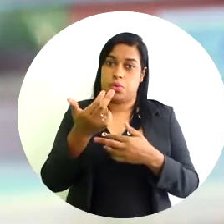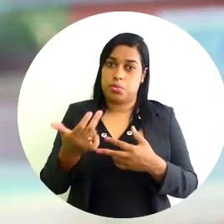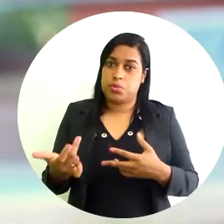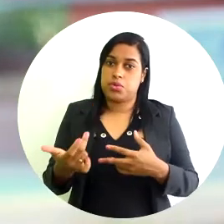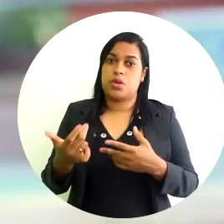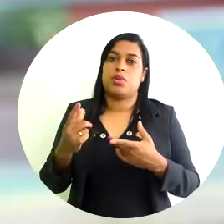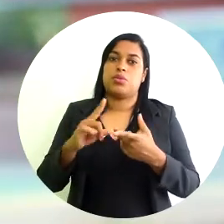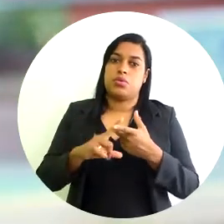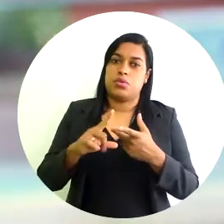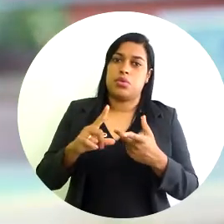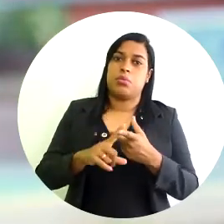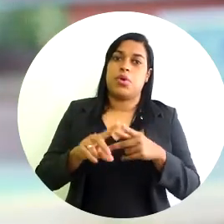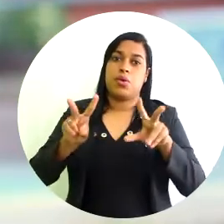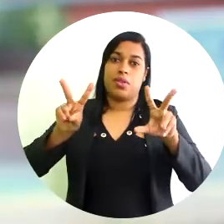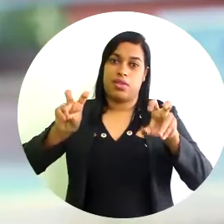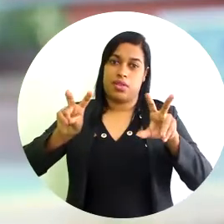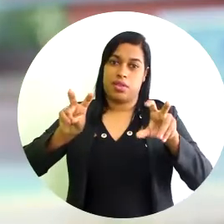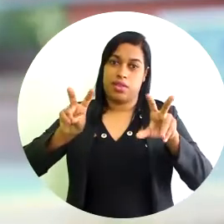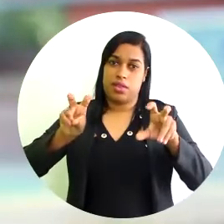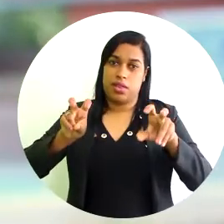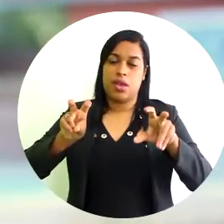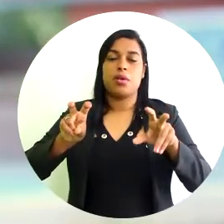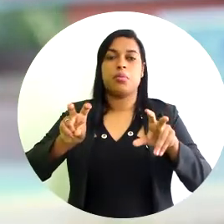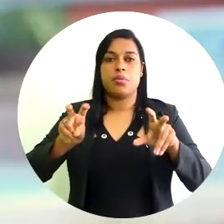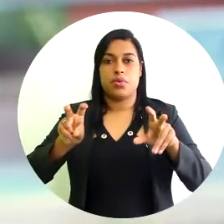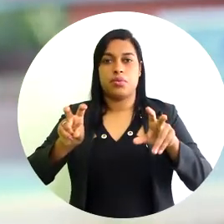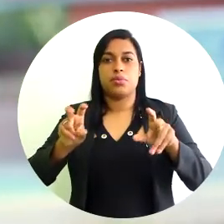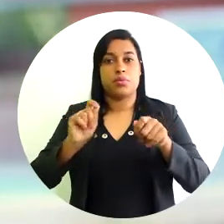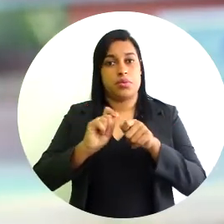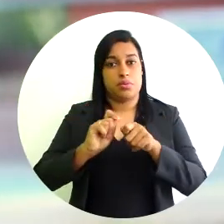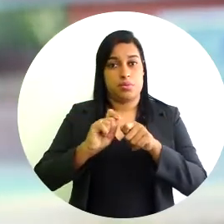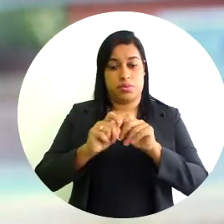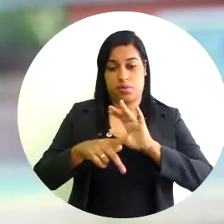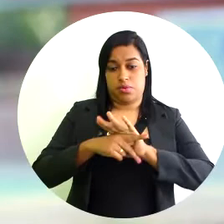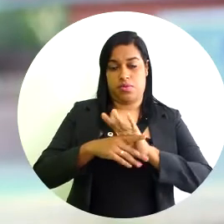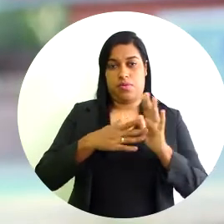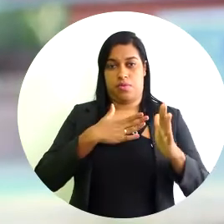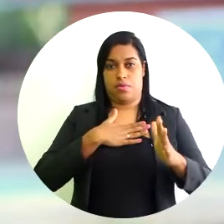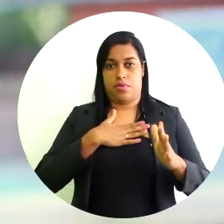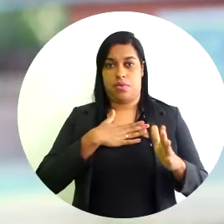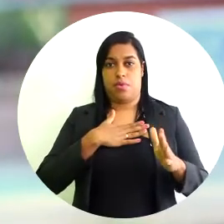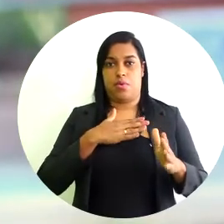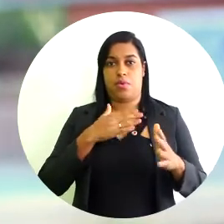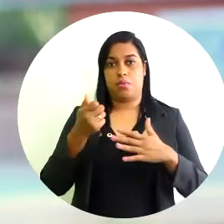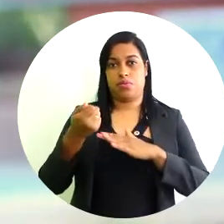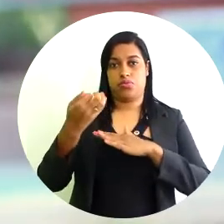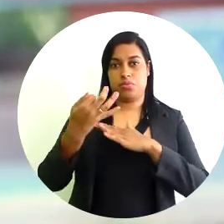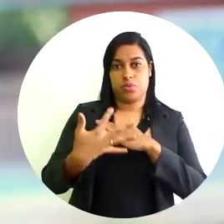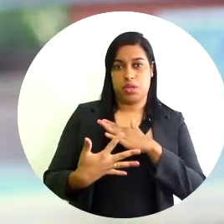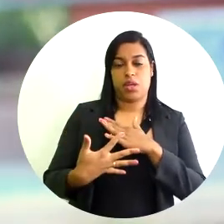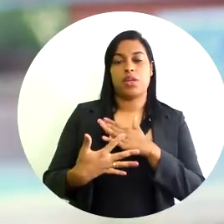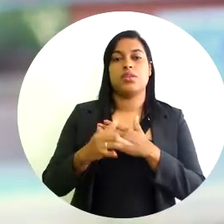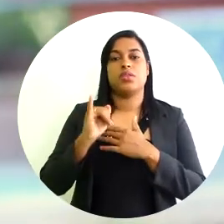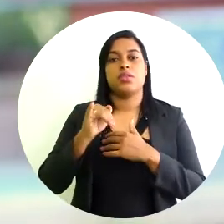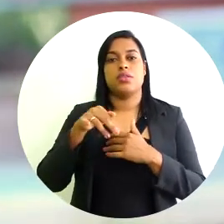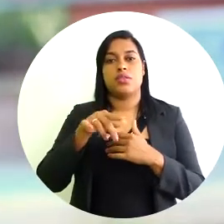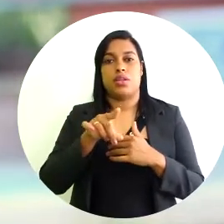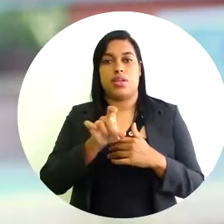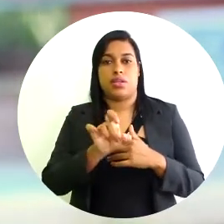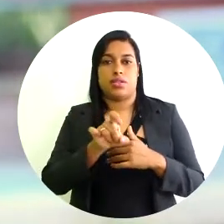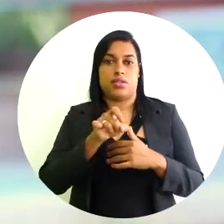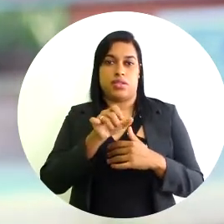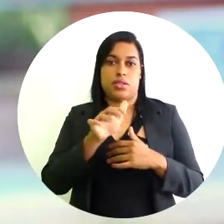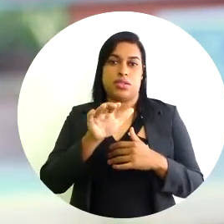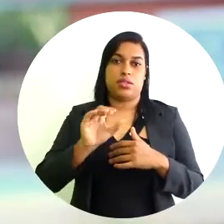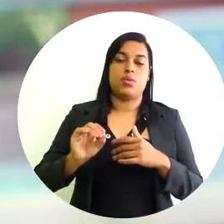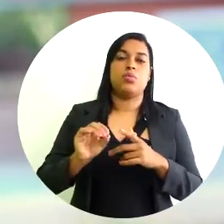microscópio, seria um termo muito relevante para eu fazer, para figurar como um descritor, como um termo de indexação. Por outro